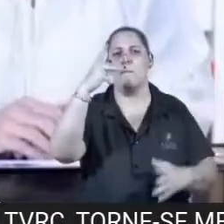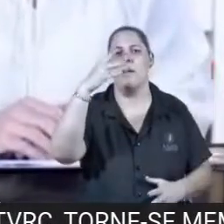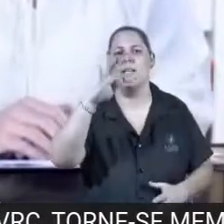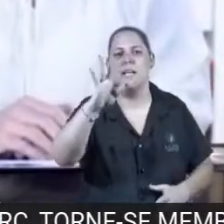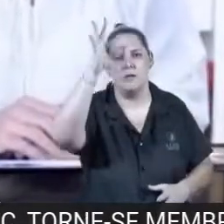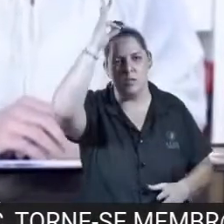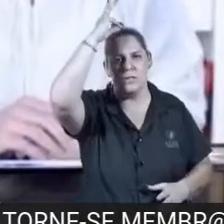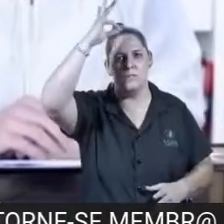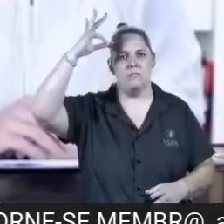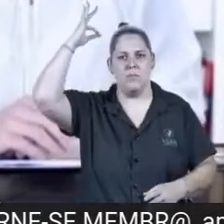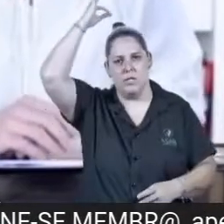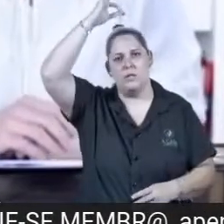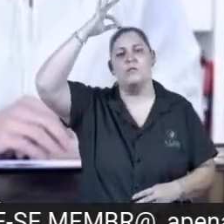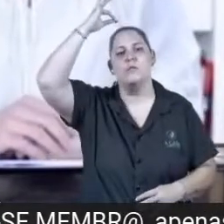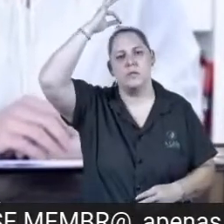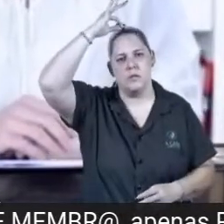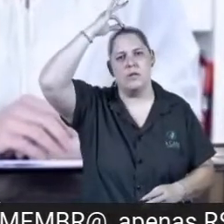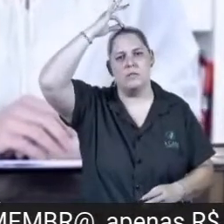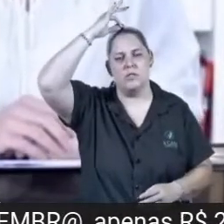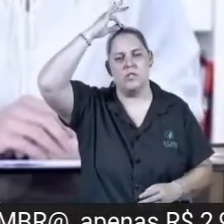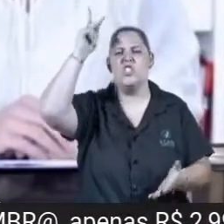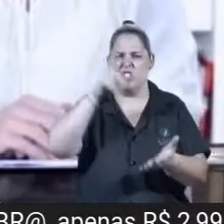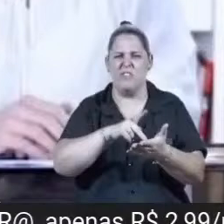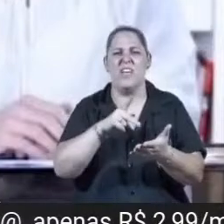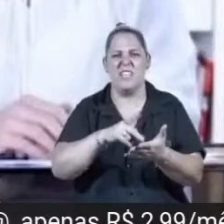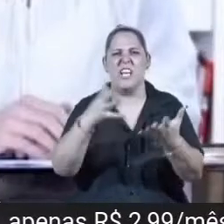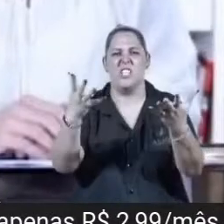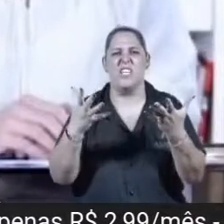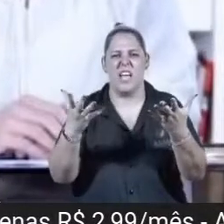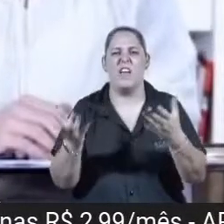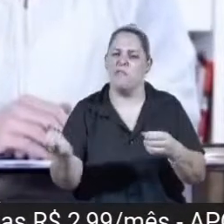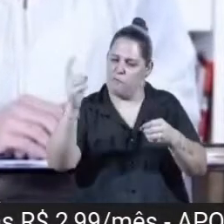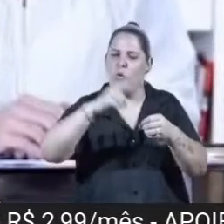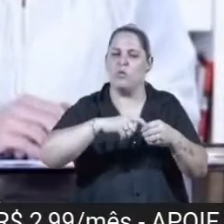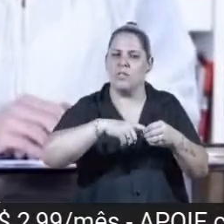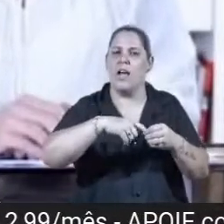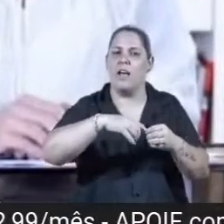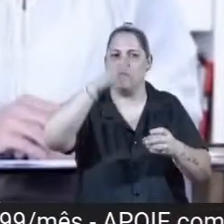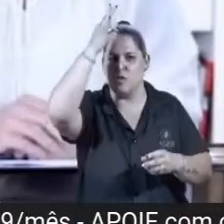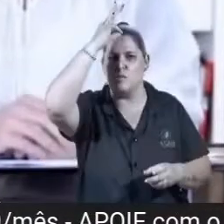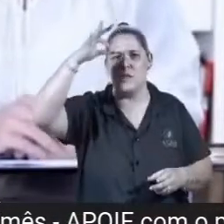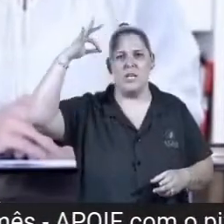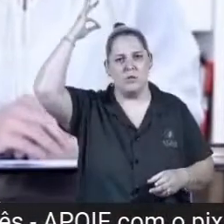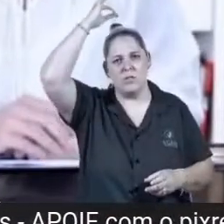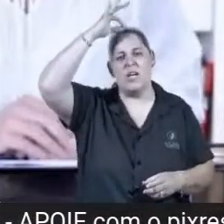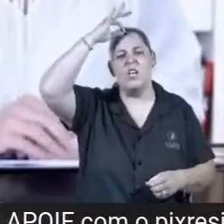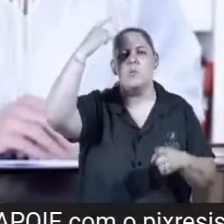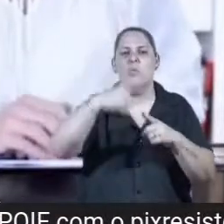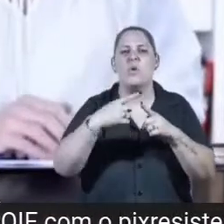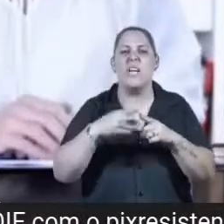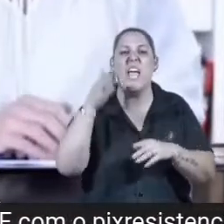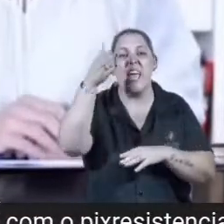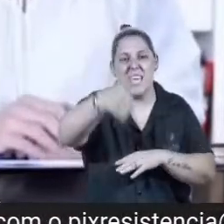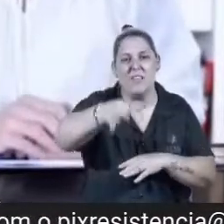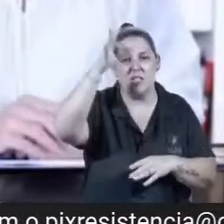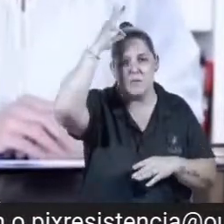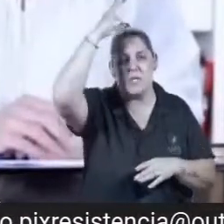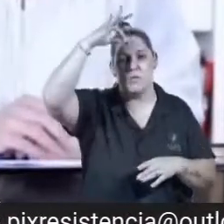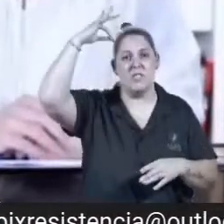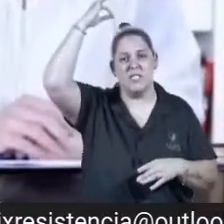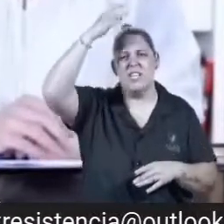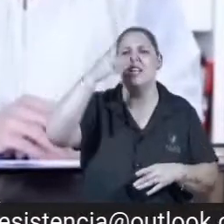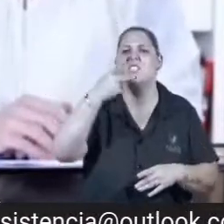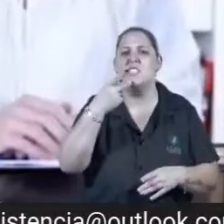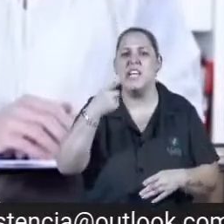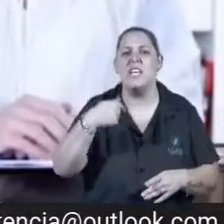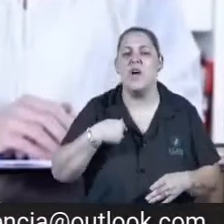do Espírito Santo. E, sinceramente, eu quero votar ao Espírito Santo, porque ir no Espírito Santo significa, Jacques Wagner, que